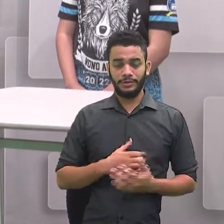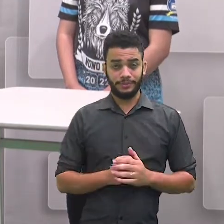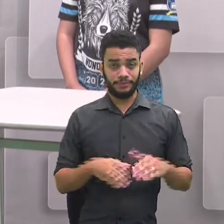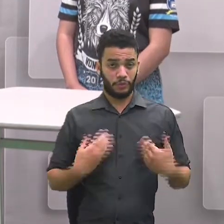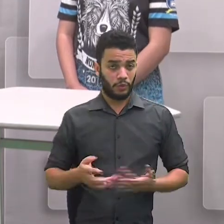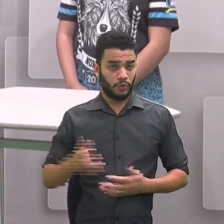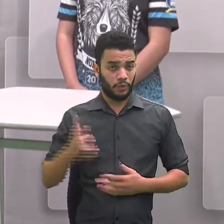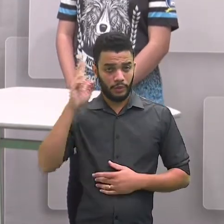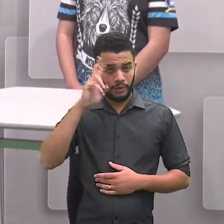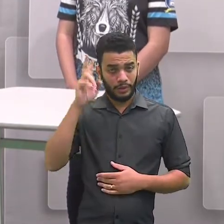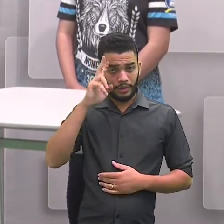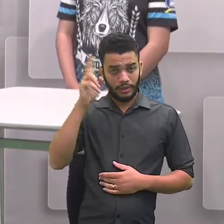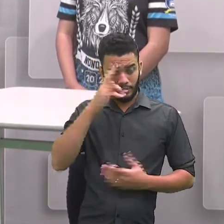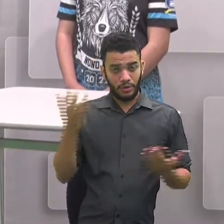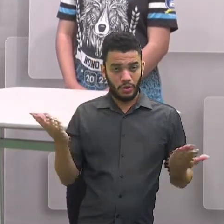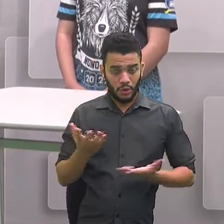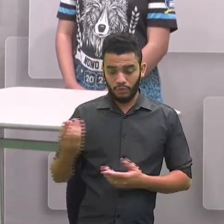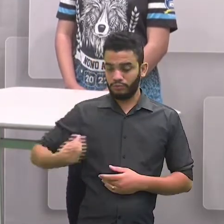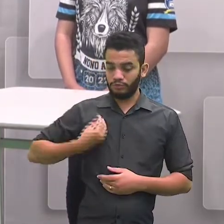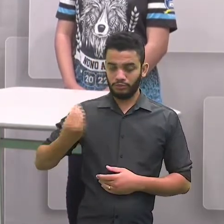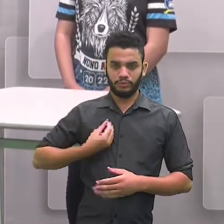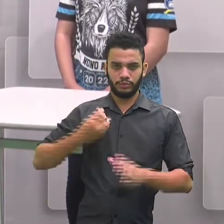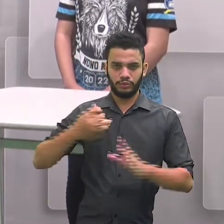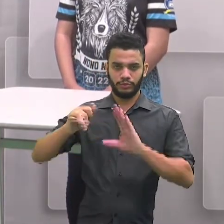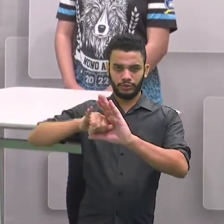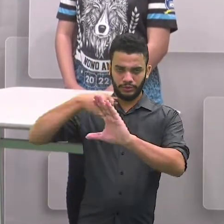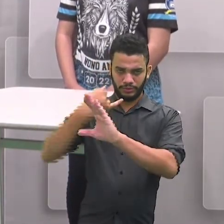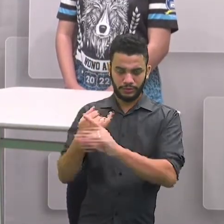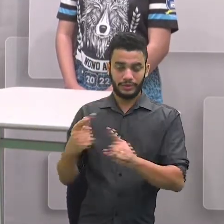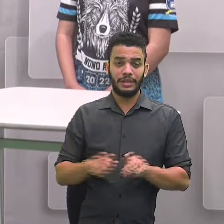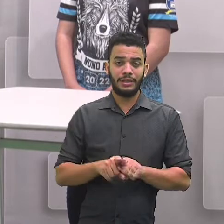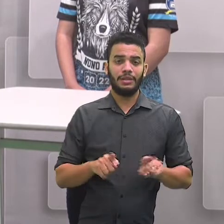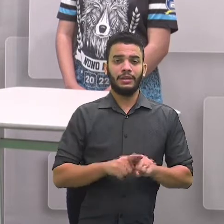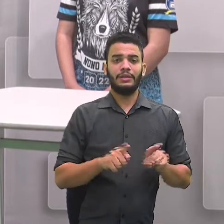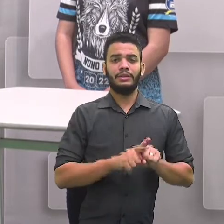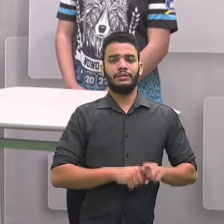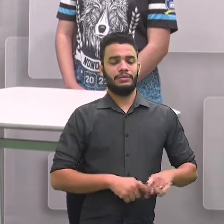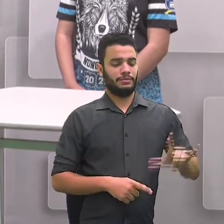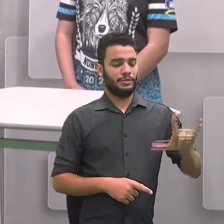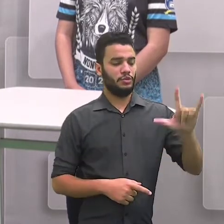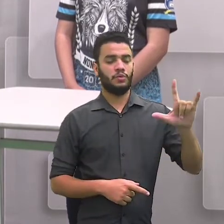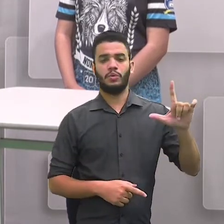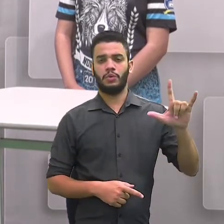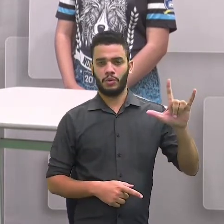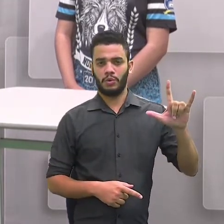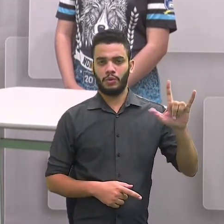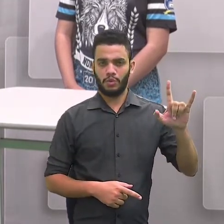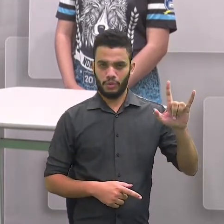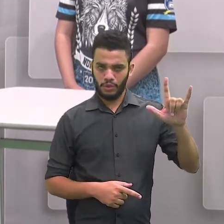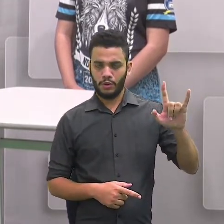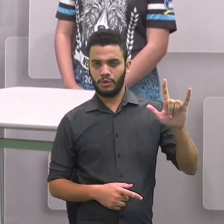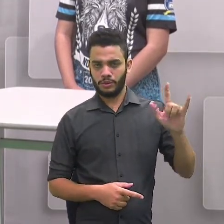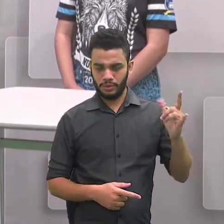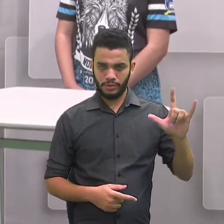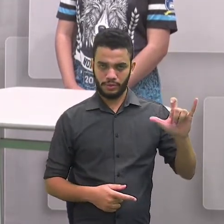Lembrando que estamos ao vivo no YouTube e no Instagram, tá, pessoal? Nos acompanhem lá.